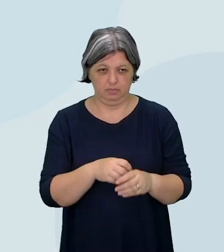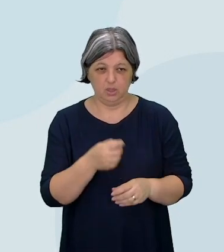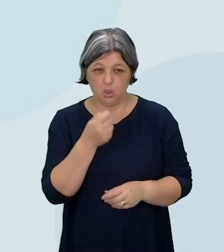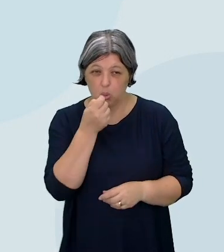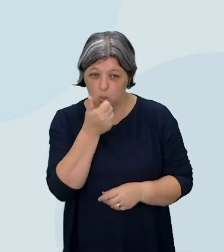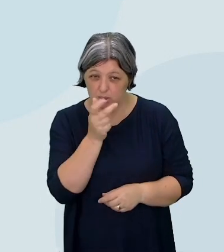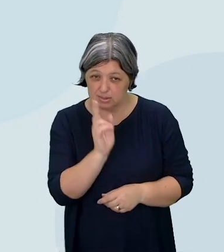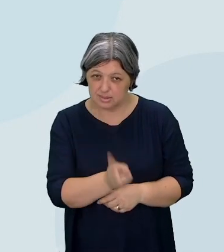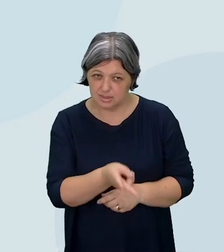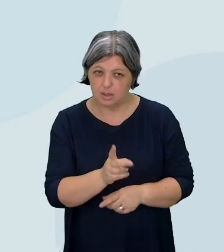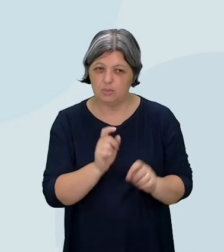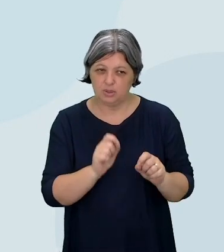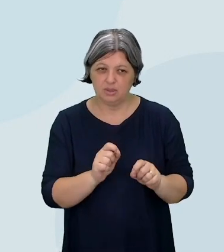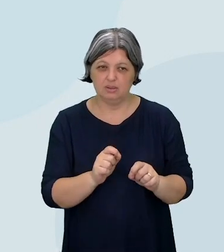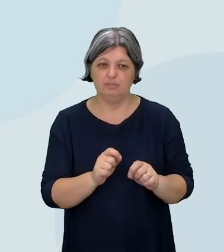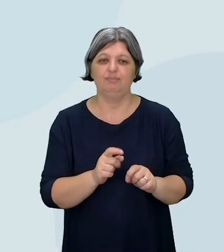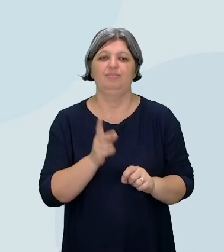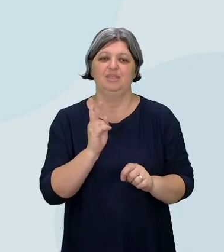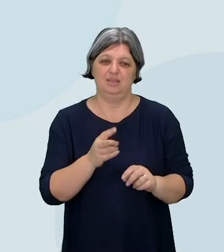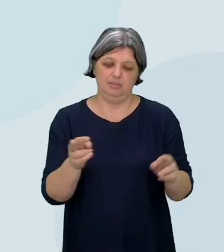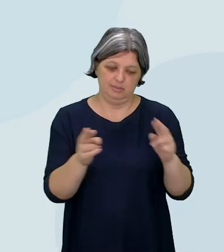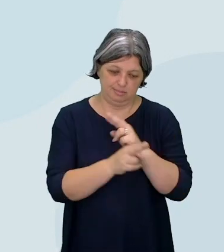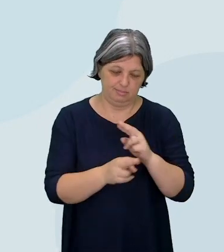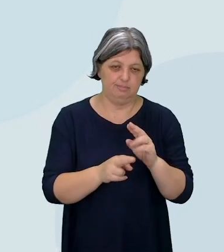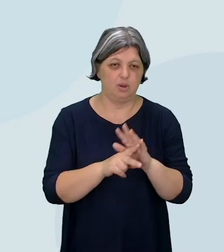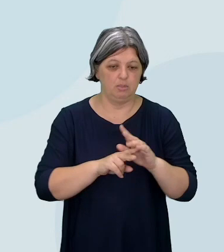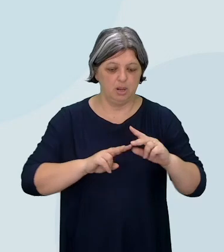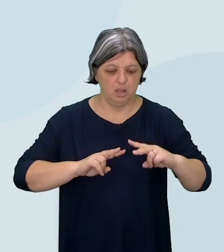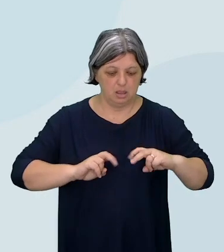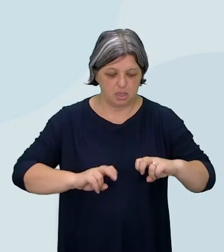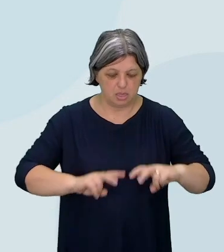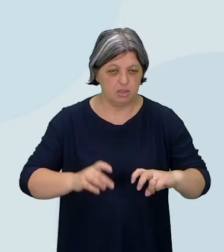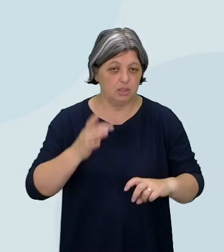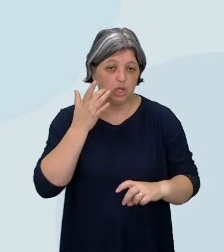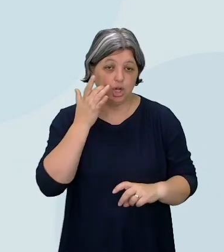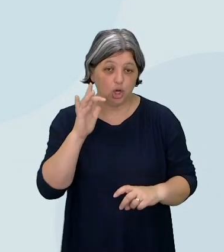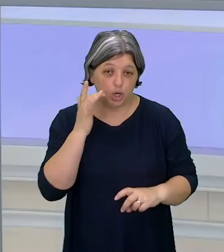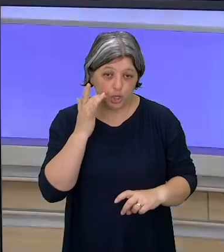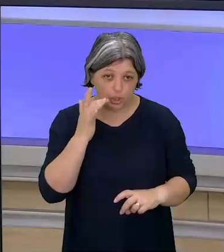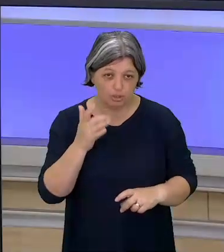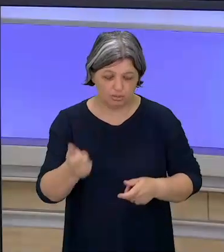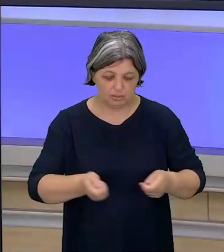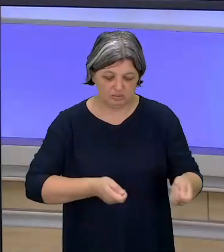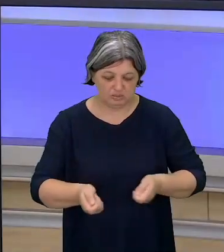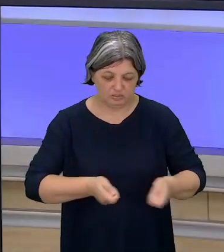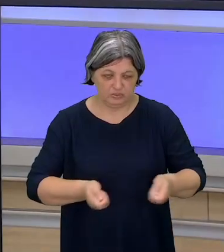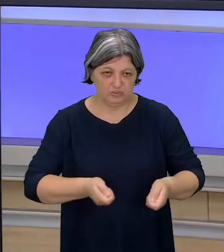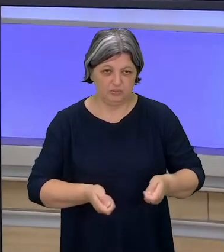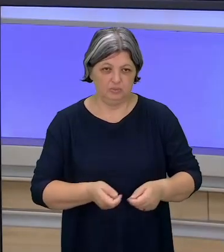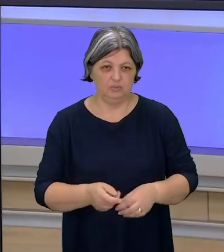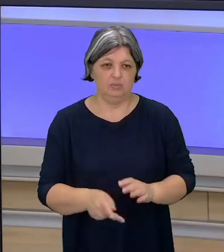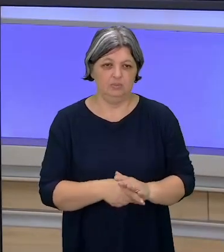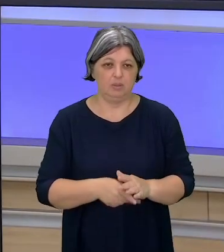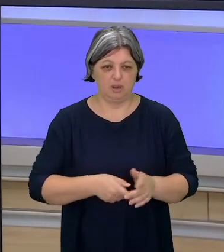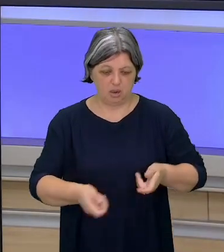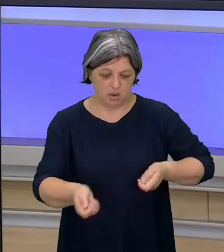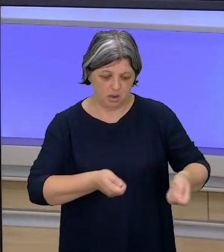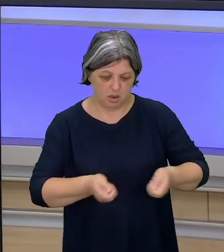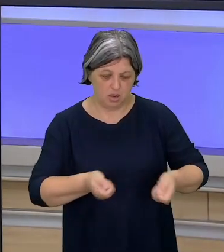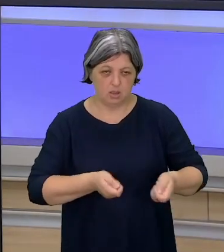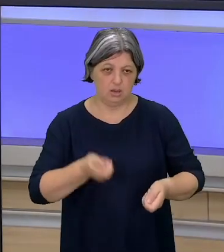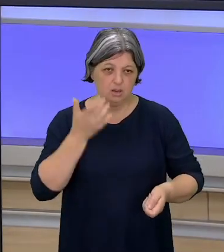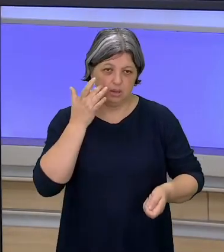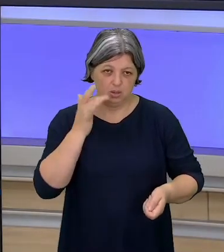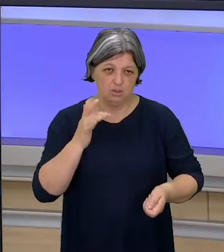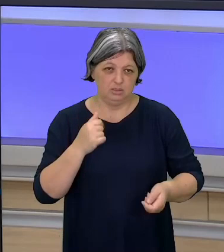sempre estão associados com a extração de ouro. Por quê? Por causa que quando você peneira o ouro, então você está lá, você vai lá, peneira o ouro, normalmente você